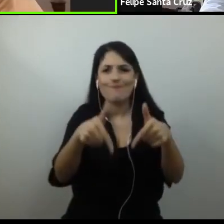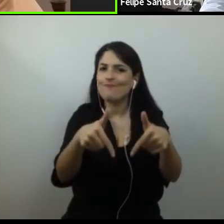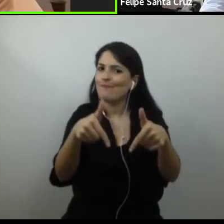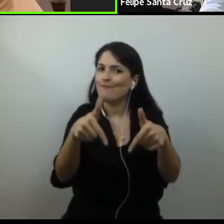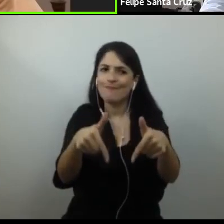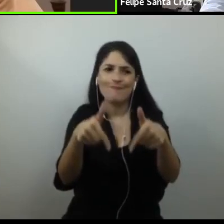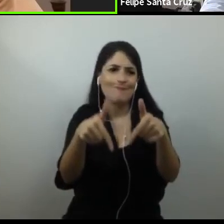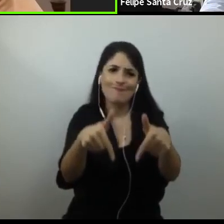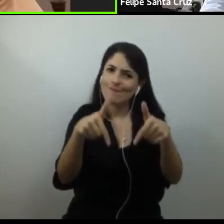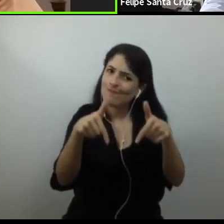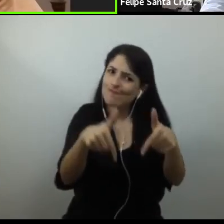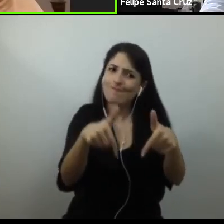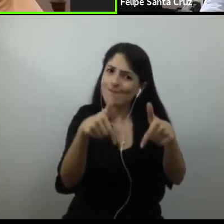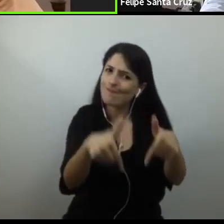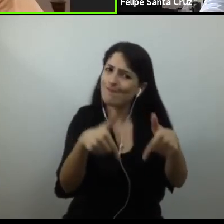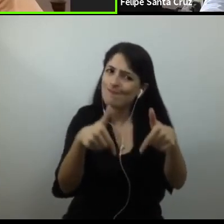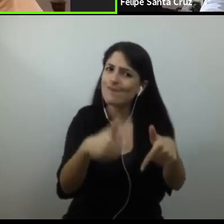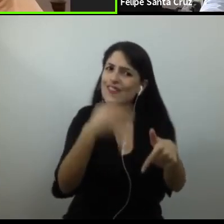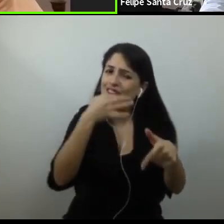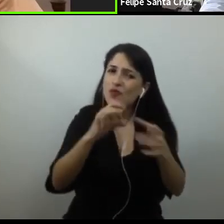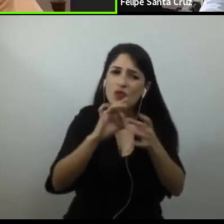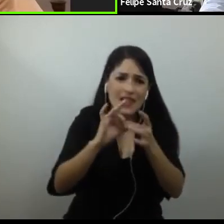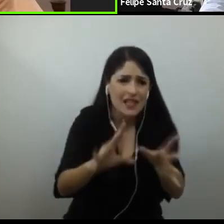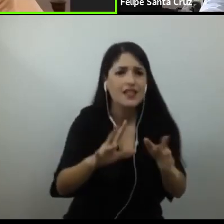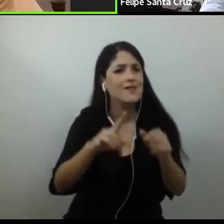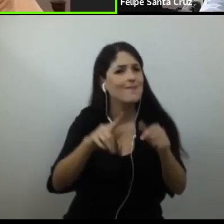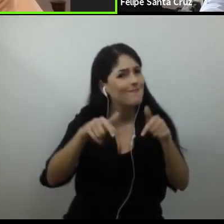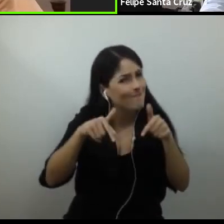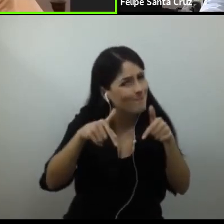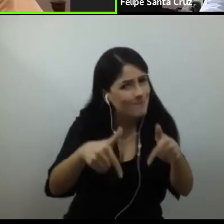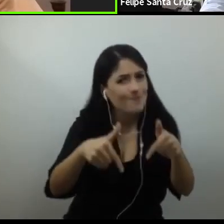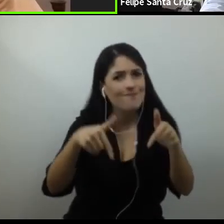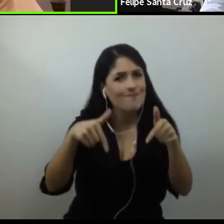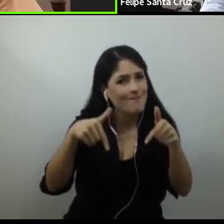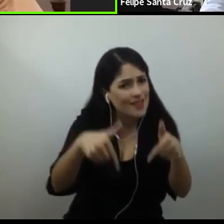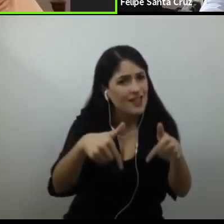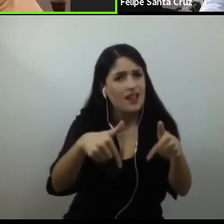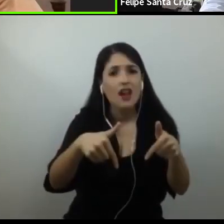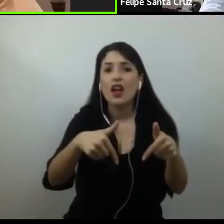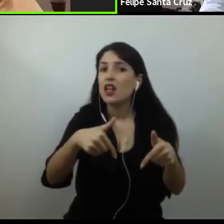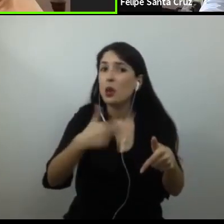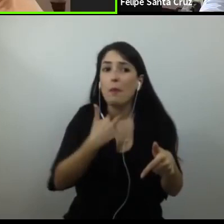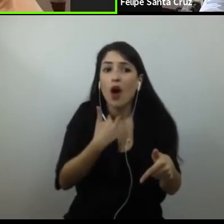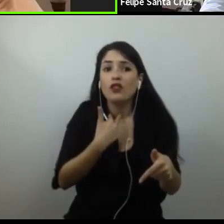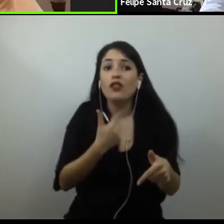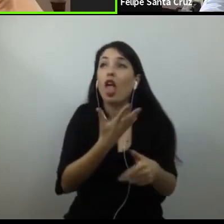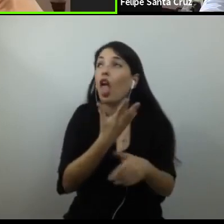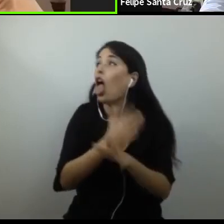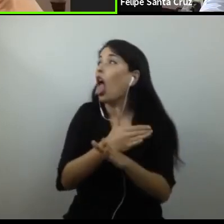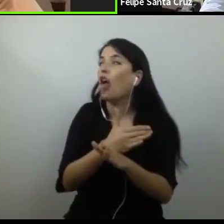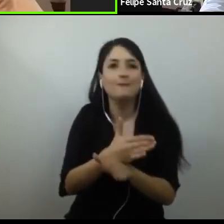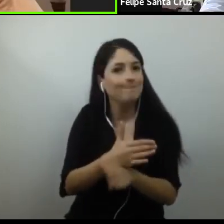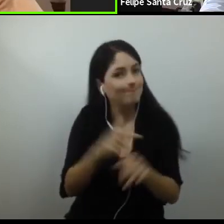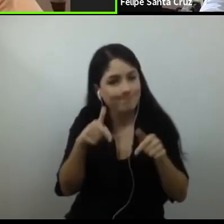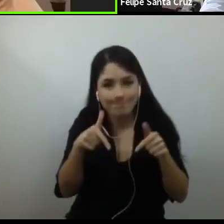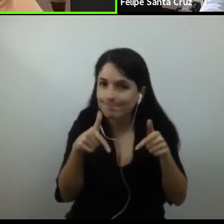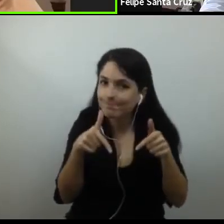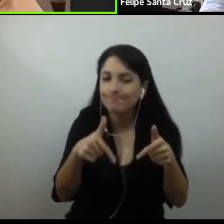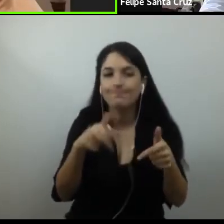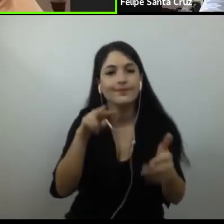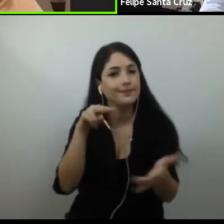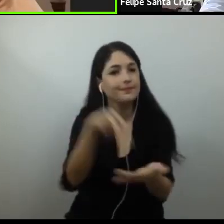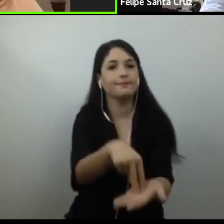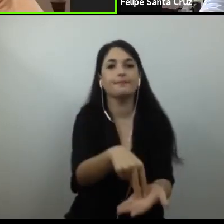um minuto. Nós temos que ocupar todos os espaços, né? Seguindo aqui a orientação do nosso presidente, Felipe